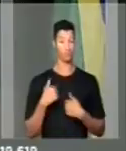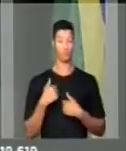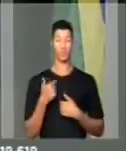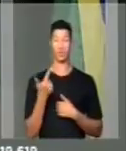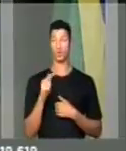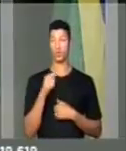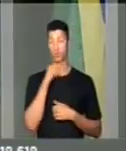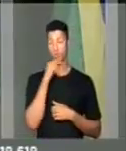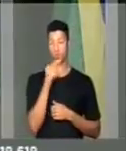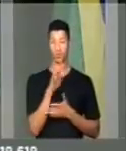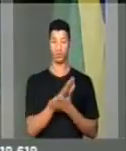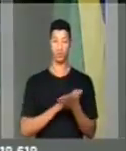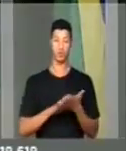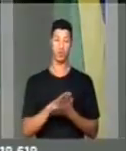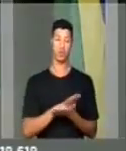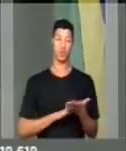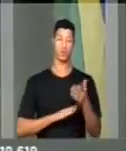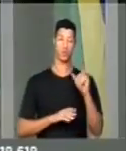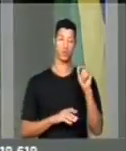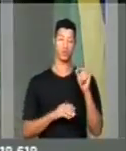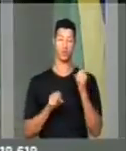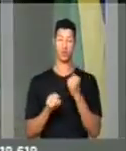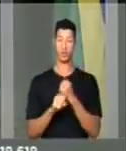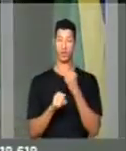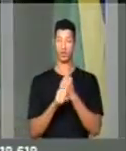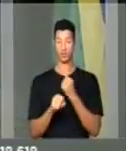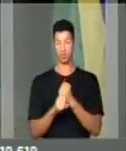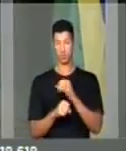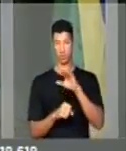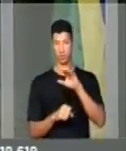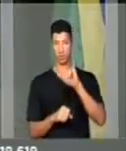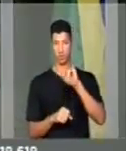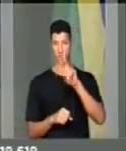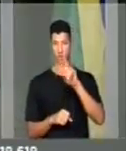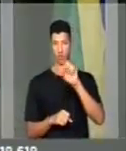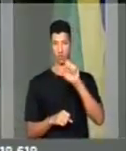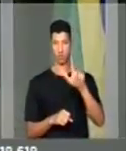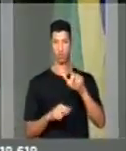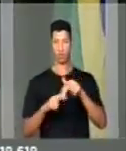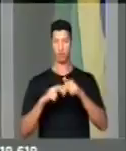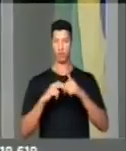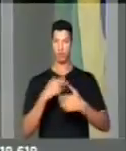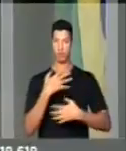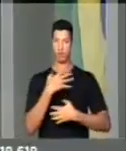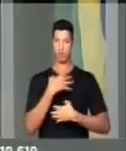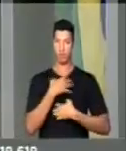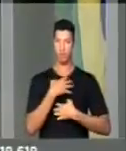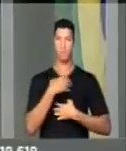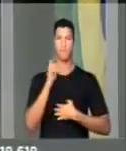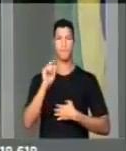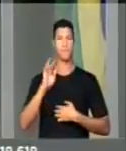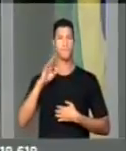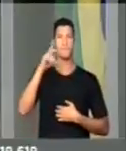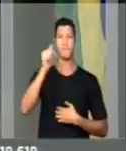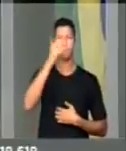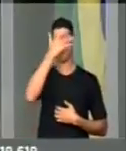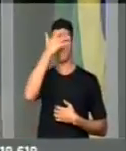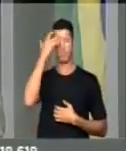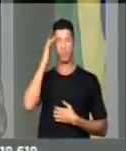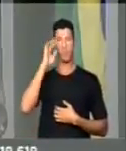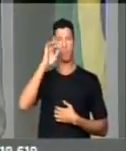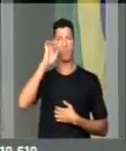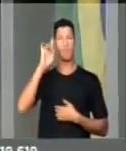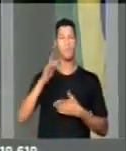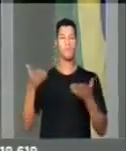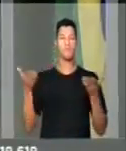tenho dúvida nenhuma de que a construção civil, pelo entusiasmo que todos estavam no dia